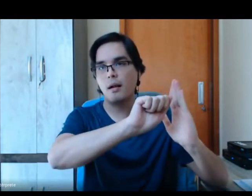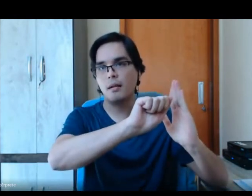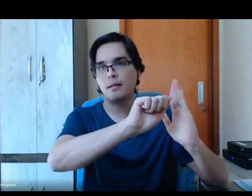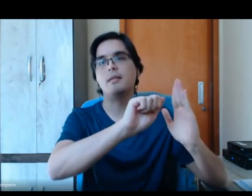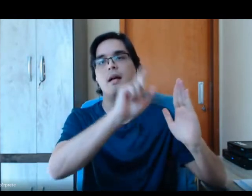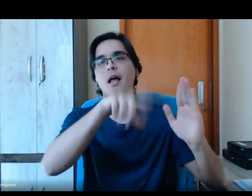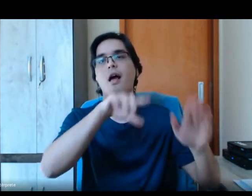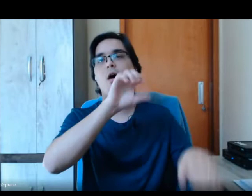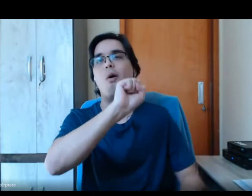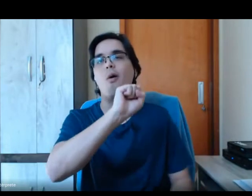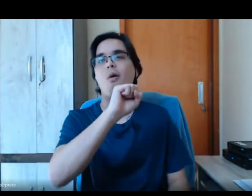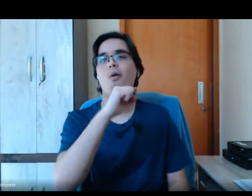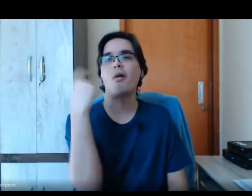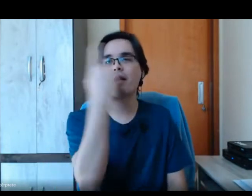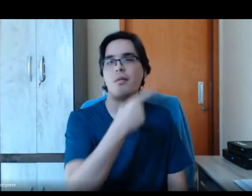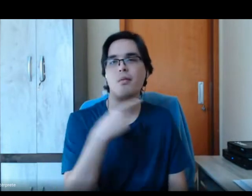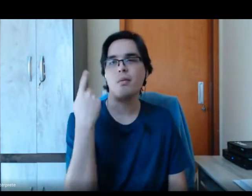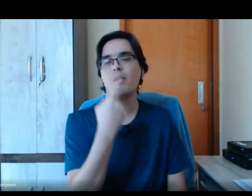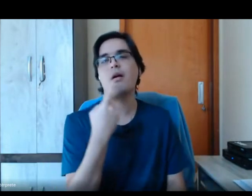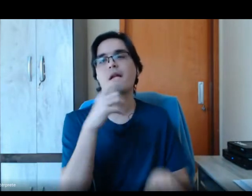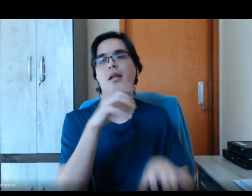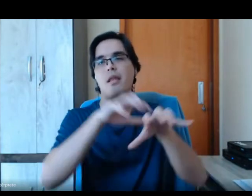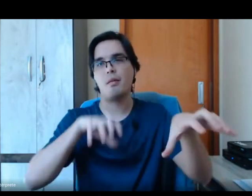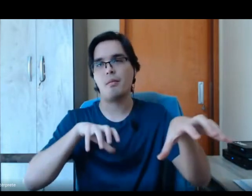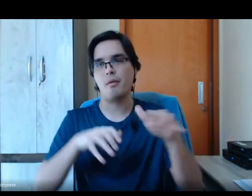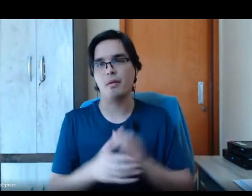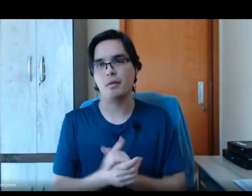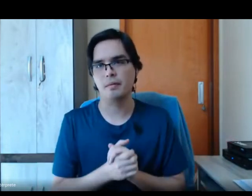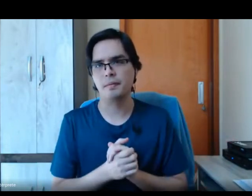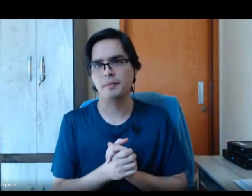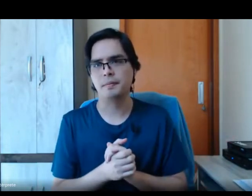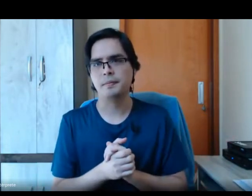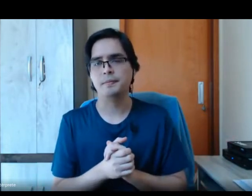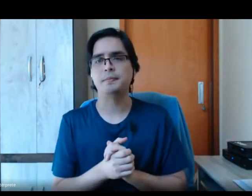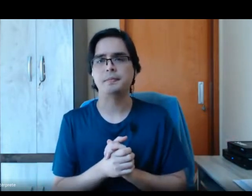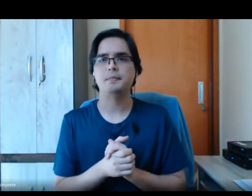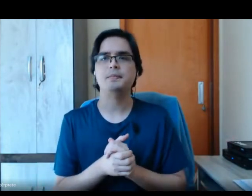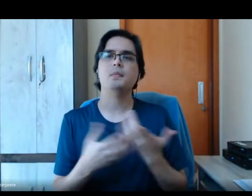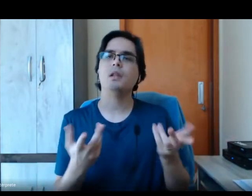distância, claro que lá era voltado para EAD, mas lá recomendava, né,